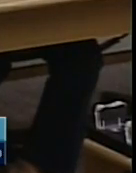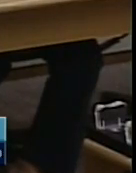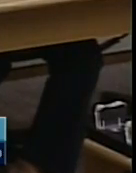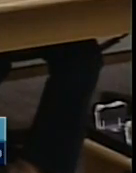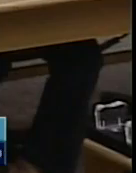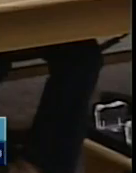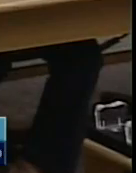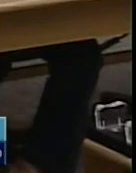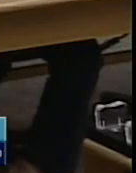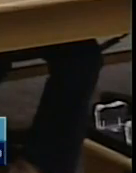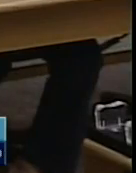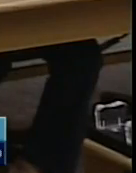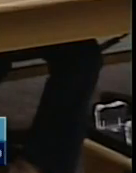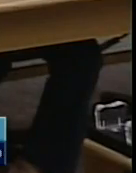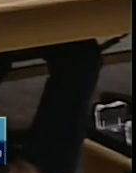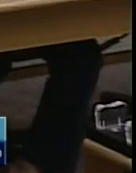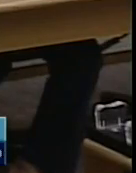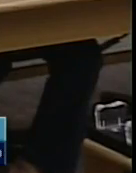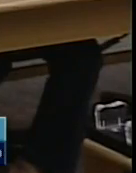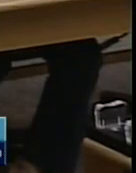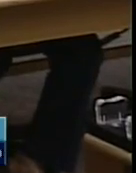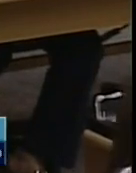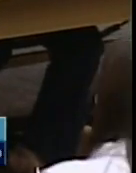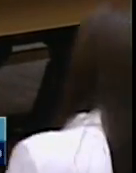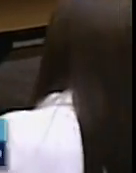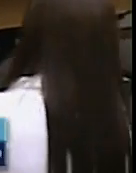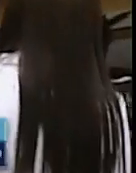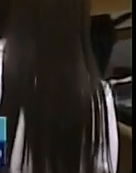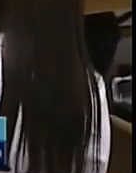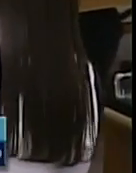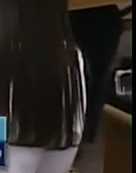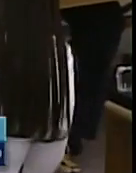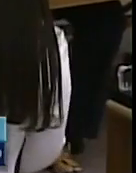pudesse capacitar esse surdo para estar. Então, vivemos sempre